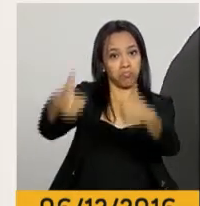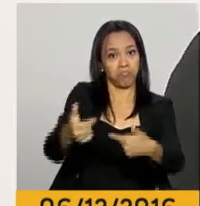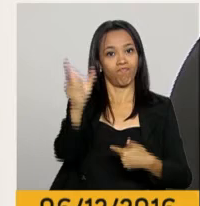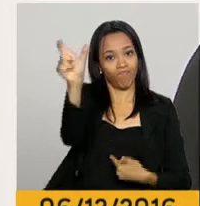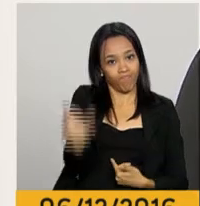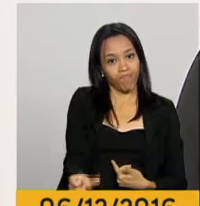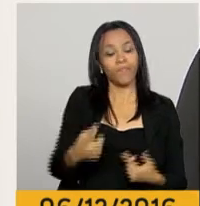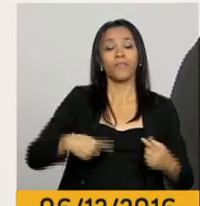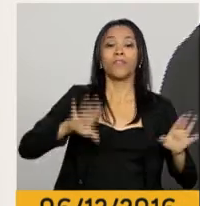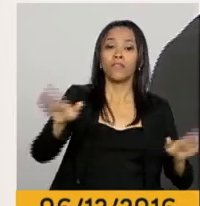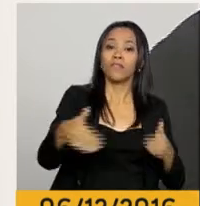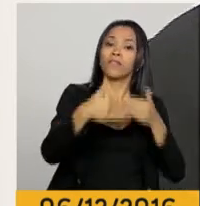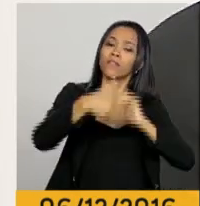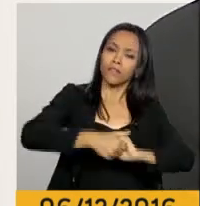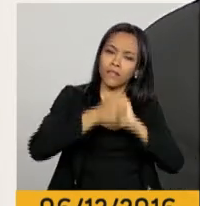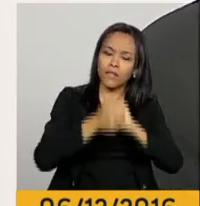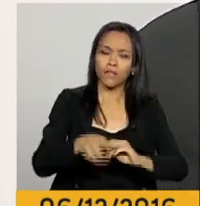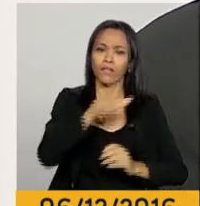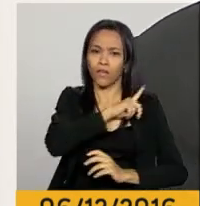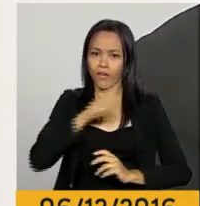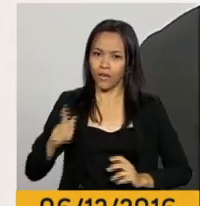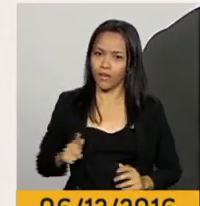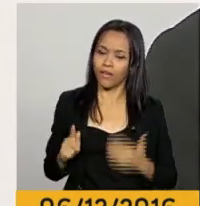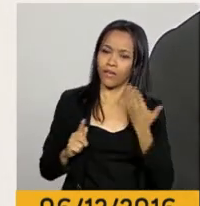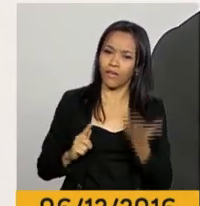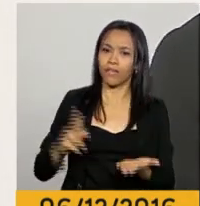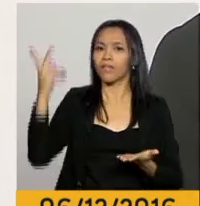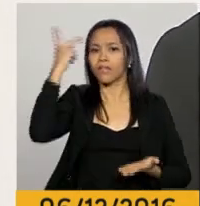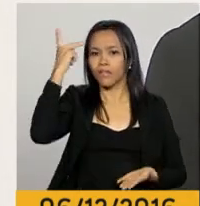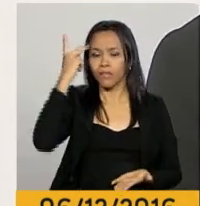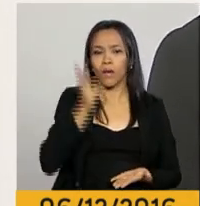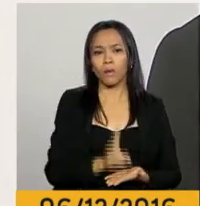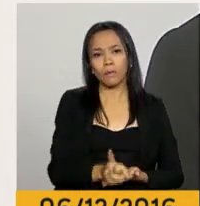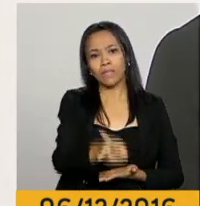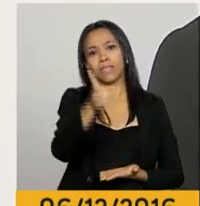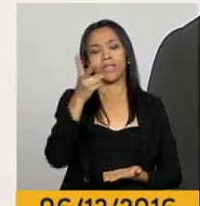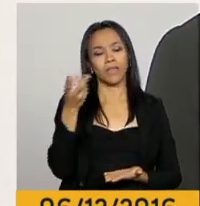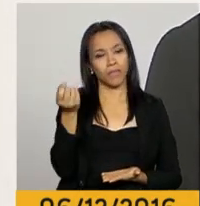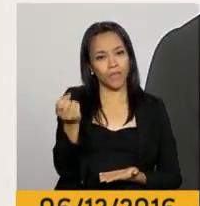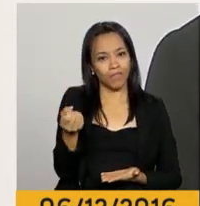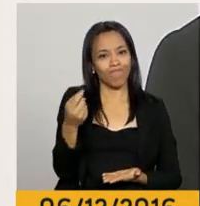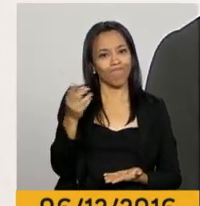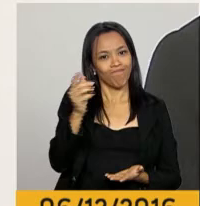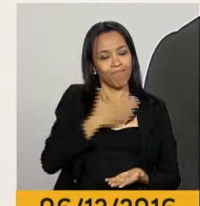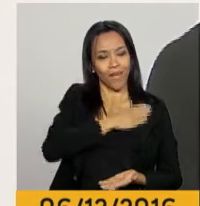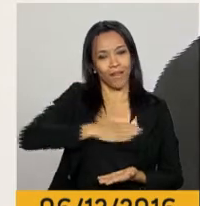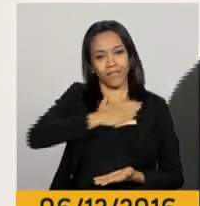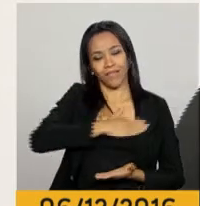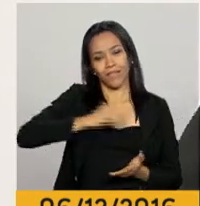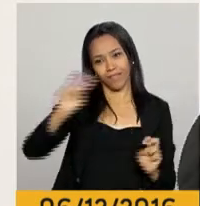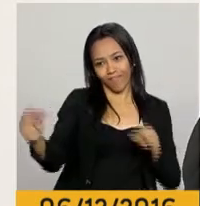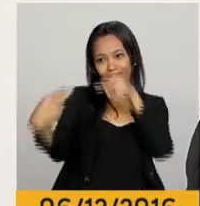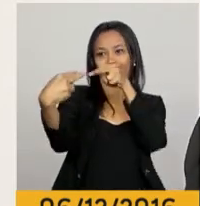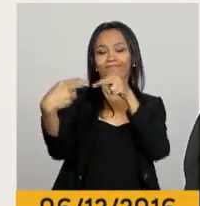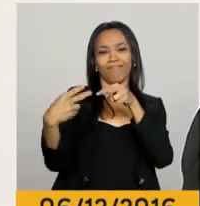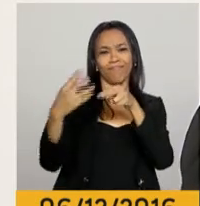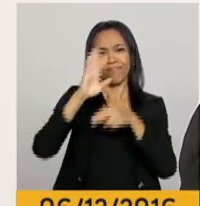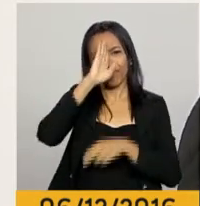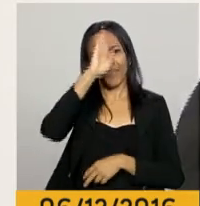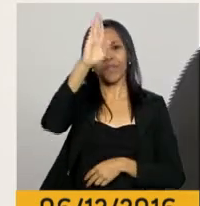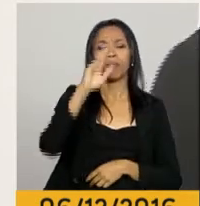e o governador geraldo alckmin a quem sempre sempre tem o renovado prazer revê-lo especialmente num momento